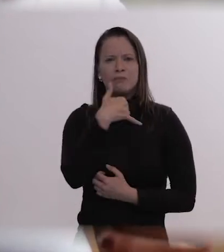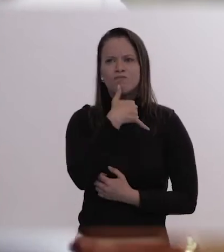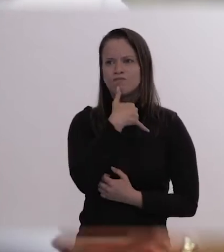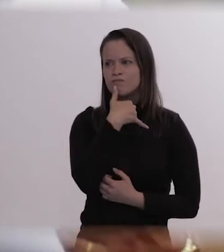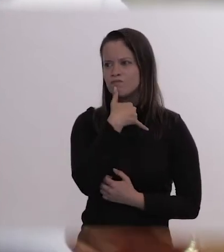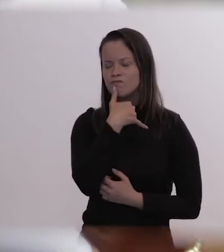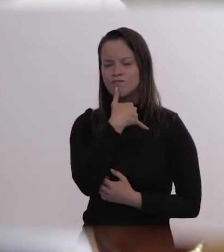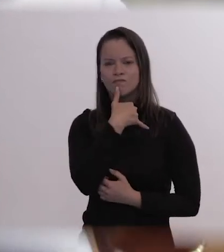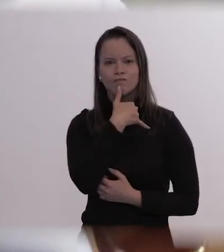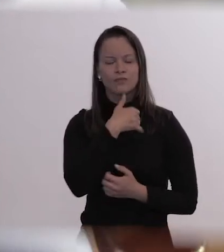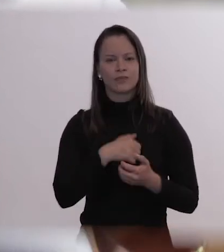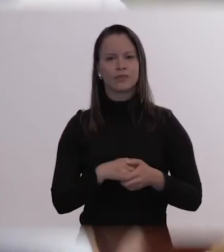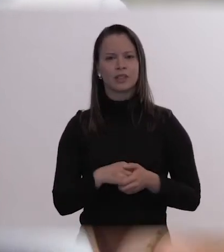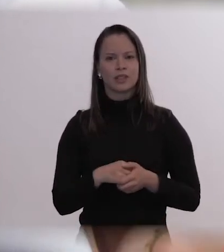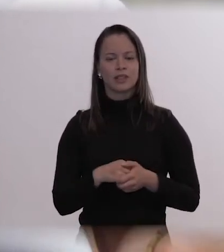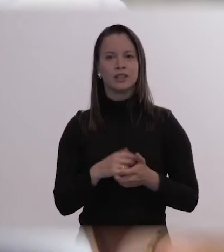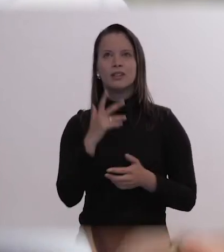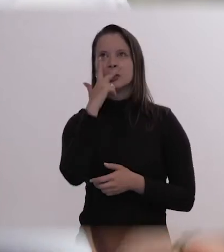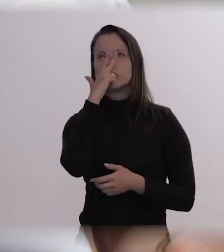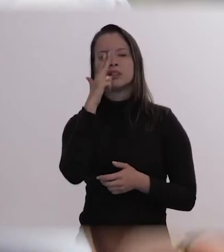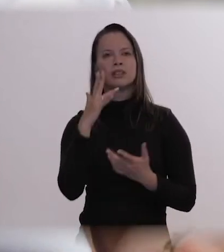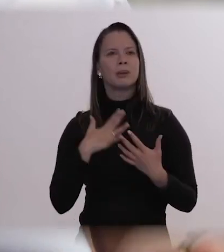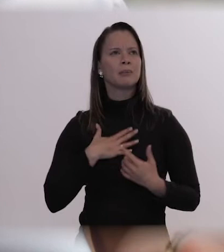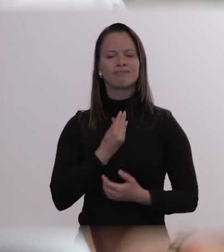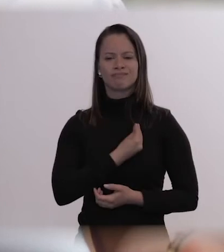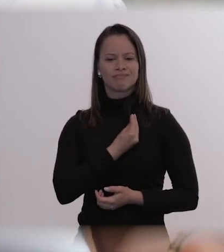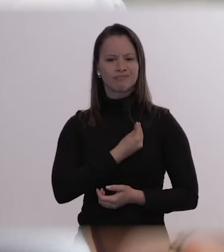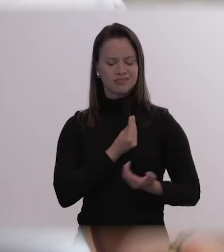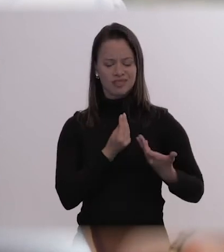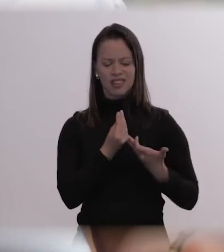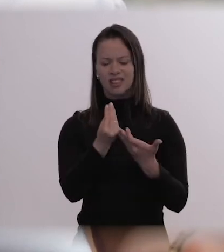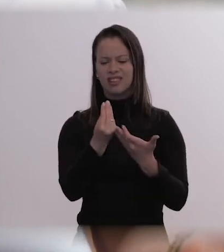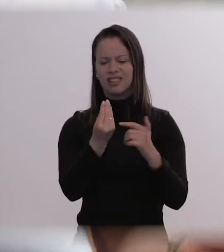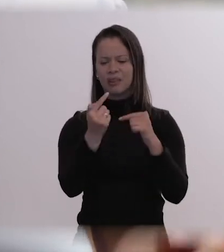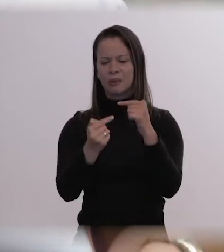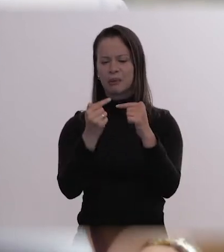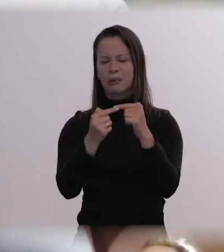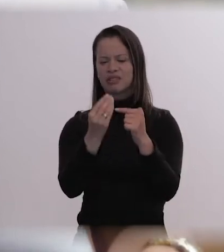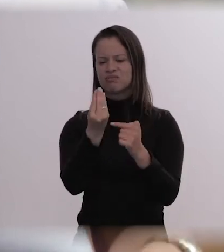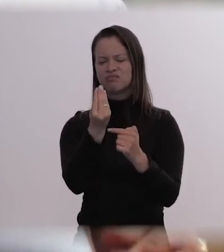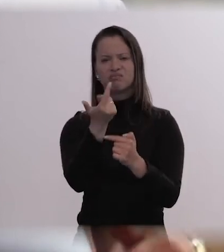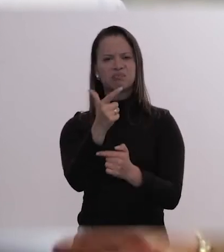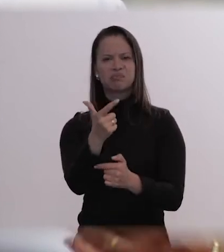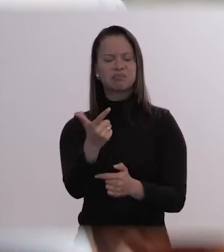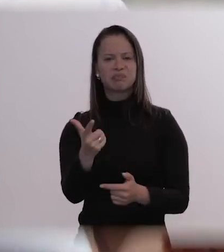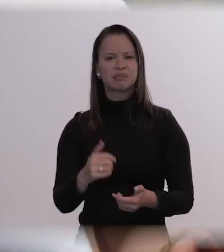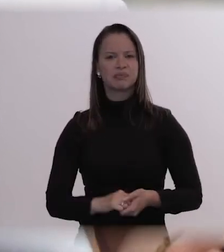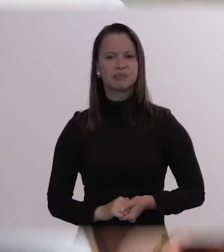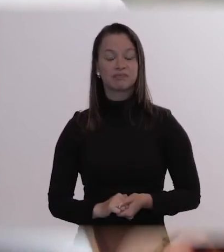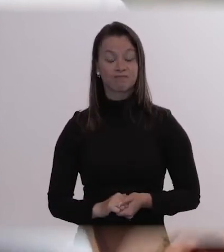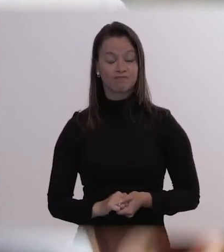tristeza, era achar que a minha vida não tinha sentido. E assim como